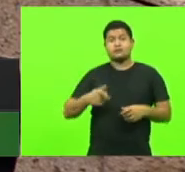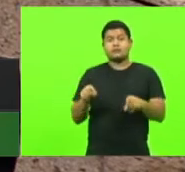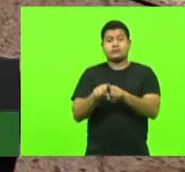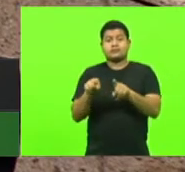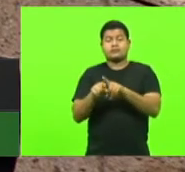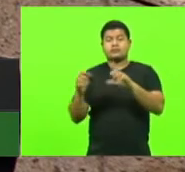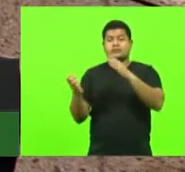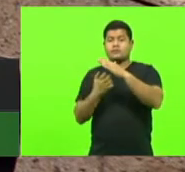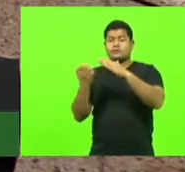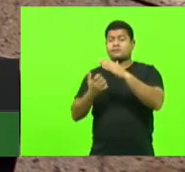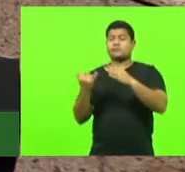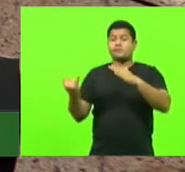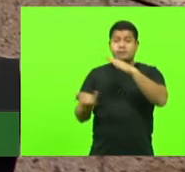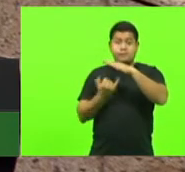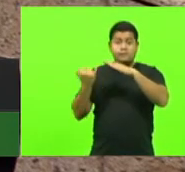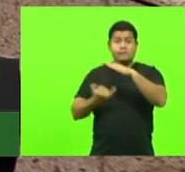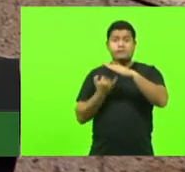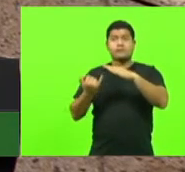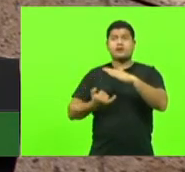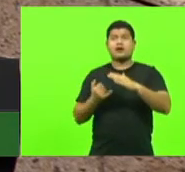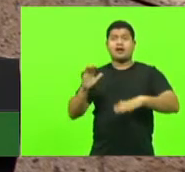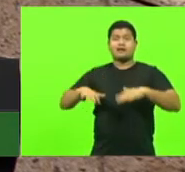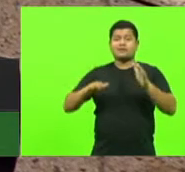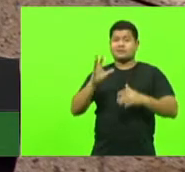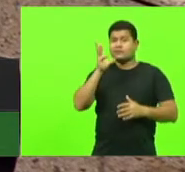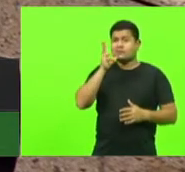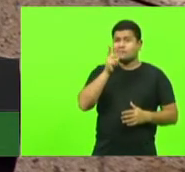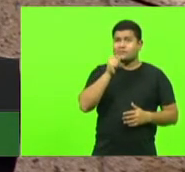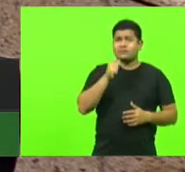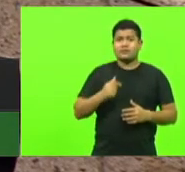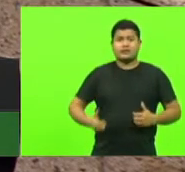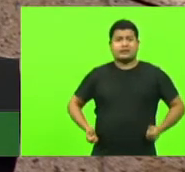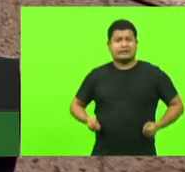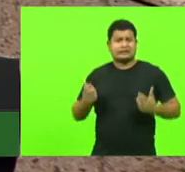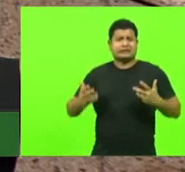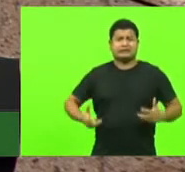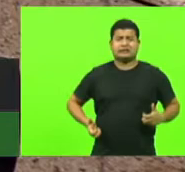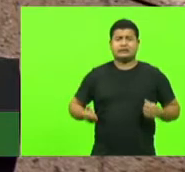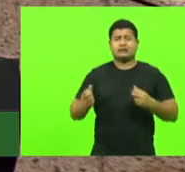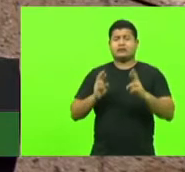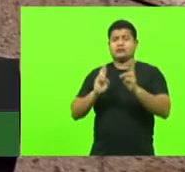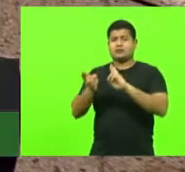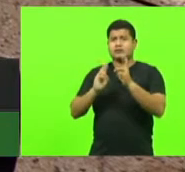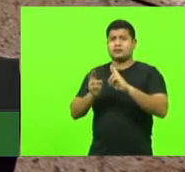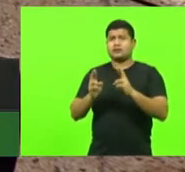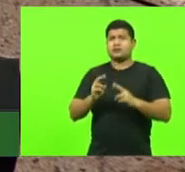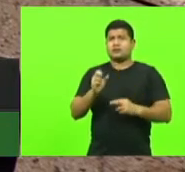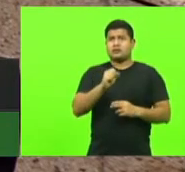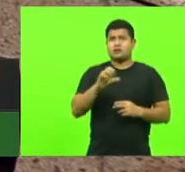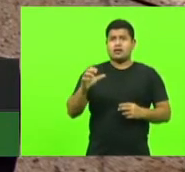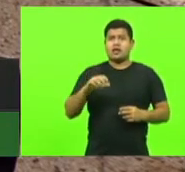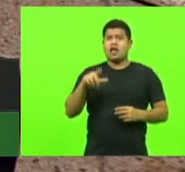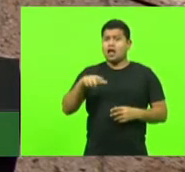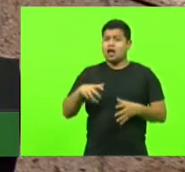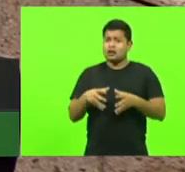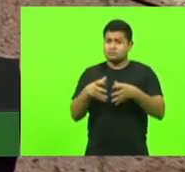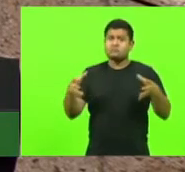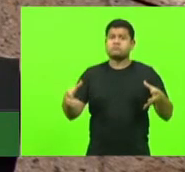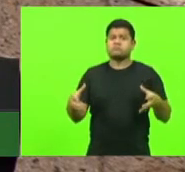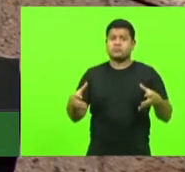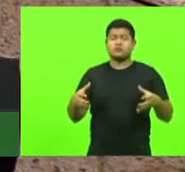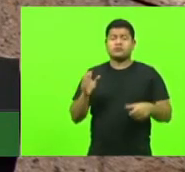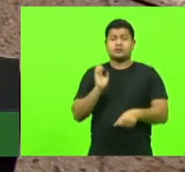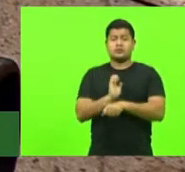das indústrias, a morosidade, o custo de rodovia. Santa Catarina é muito elevado, um